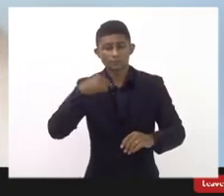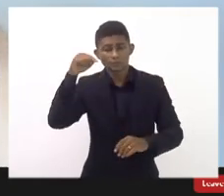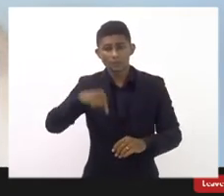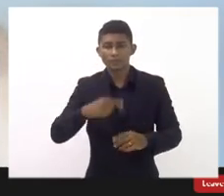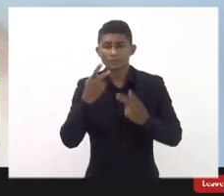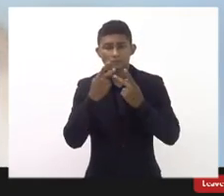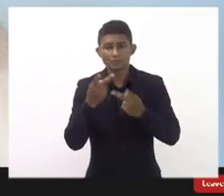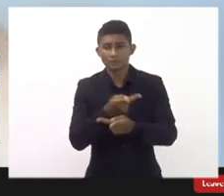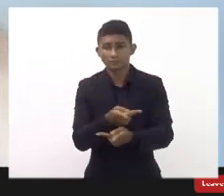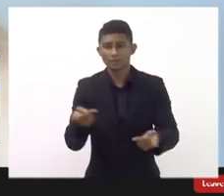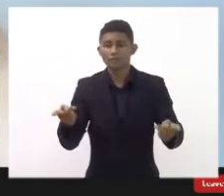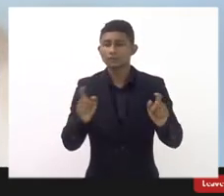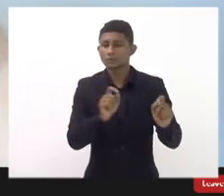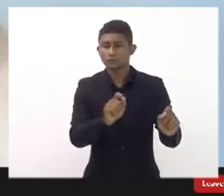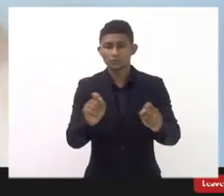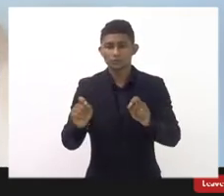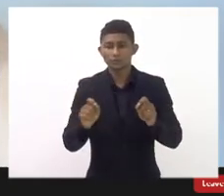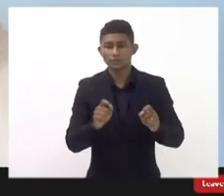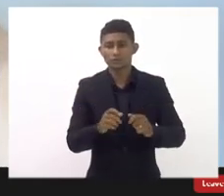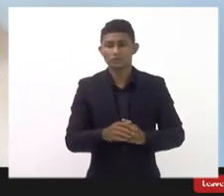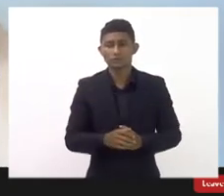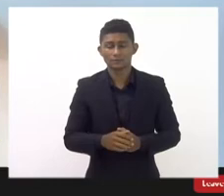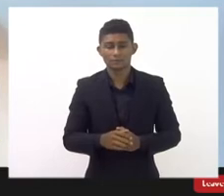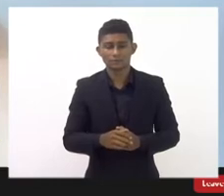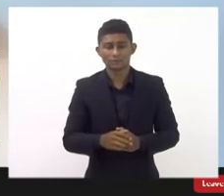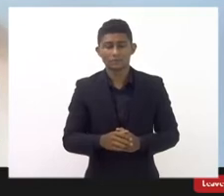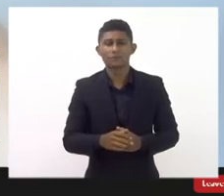observar nesse movimento, né, de anos de